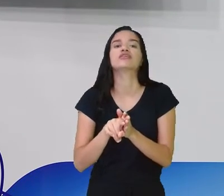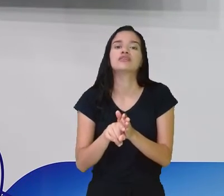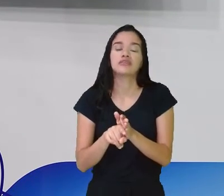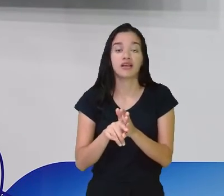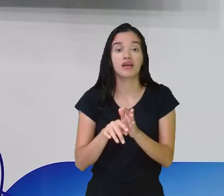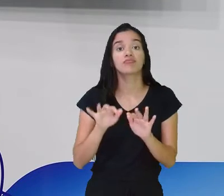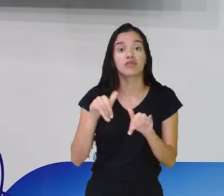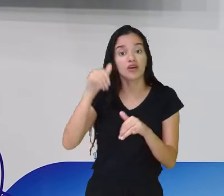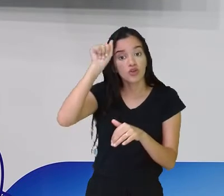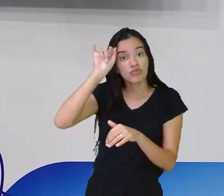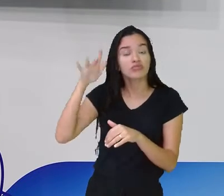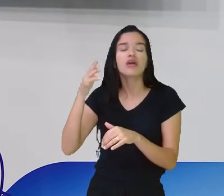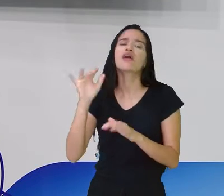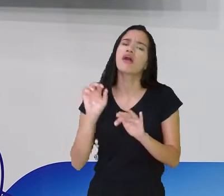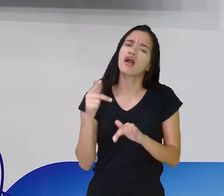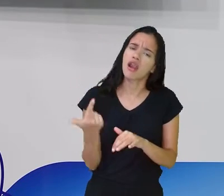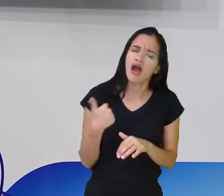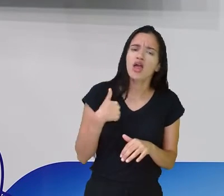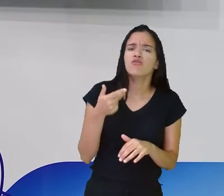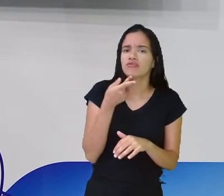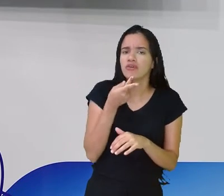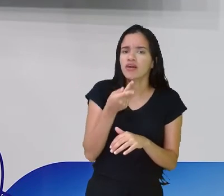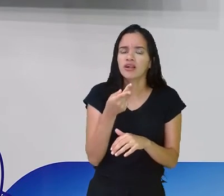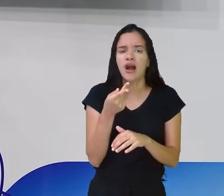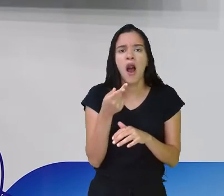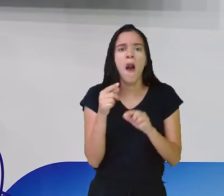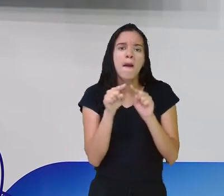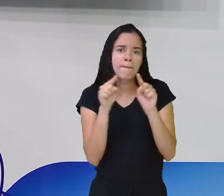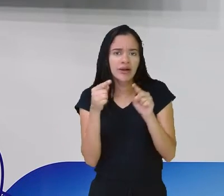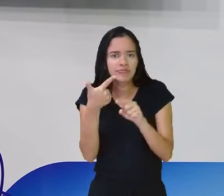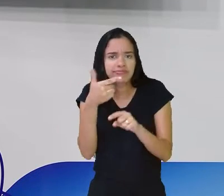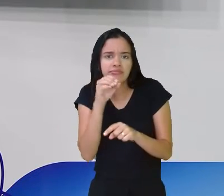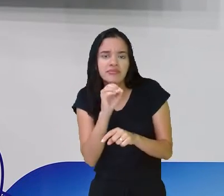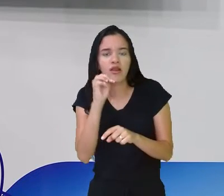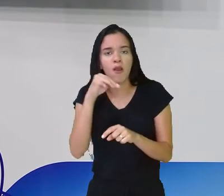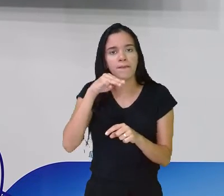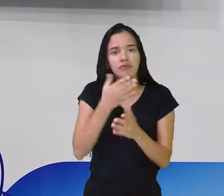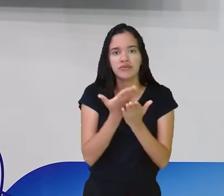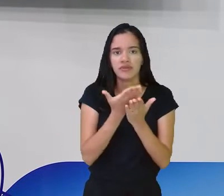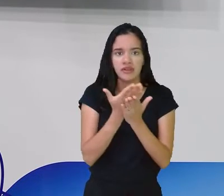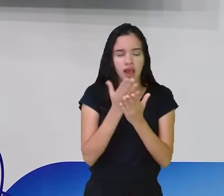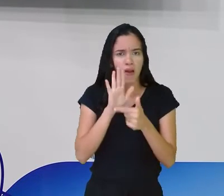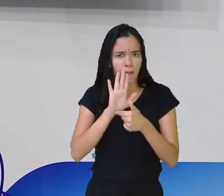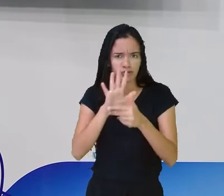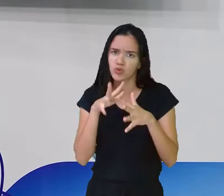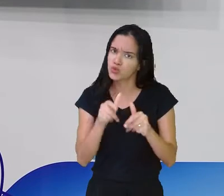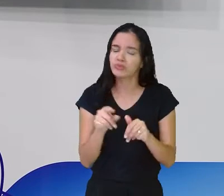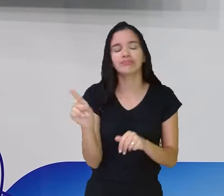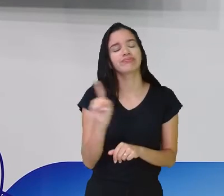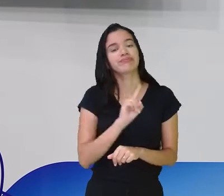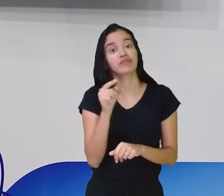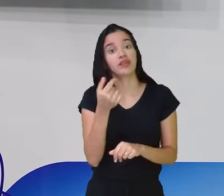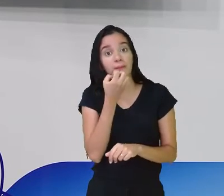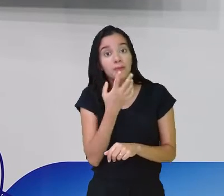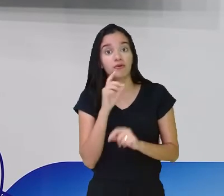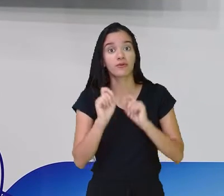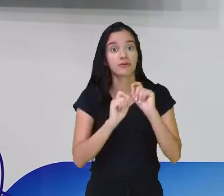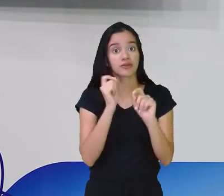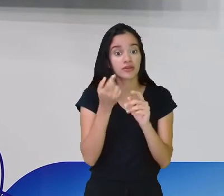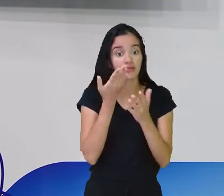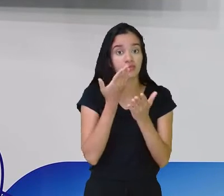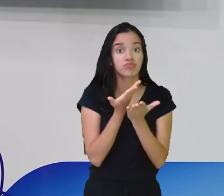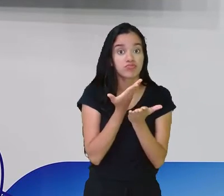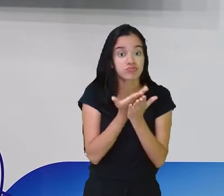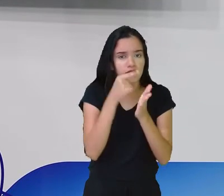africano. Claro, eu vou te falar algumas coisas aqui, mas em 20 minutinhos de aula não dá para a gente passar tudo. Então, sempre é bom, não só nessa aula, tá?